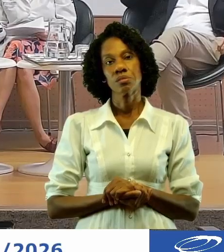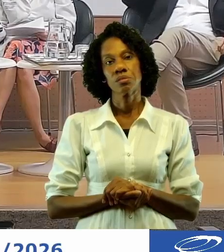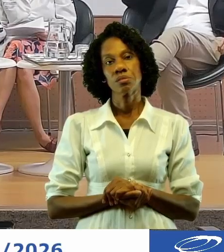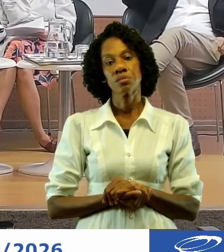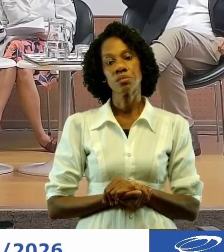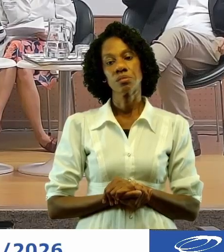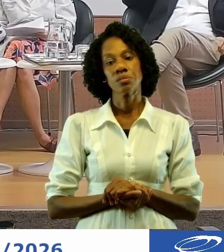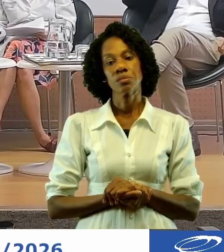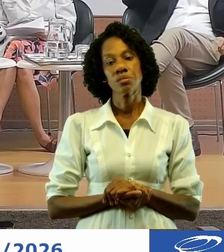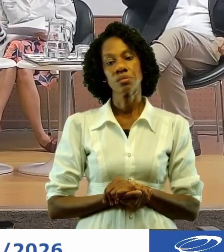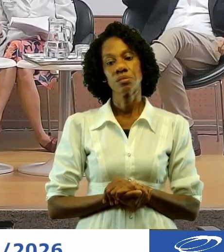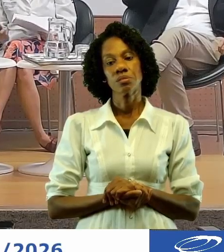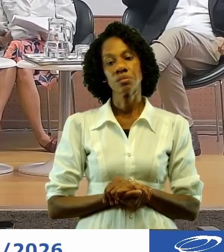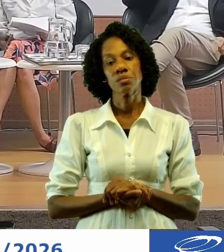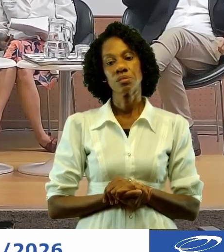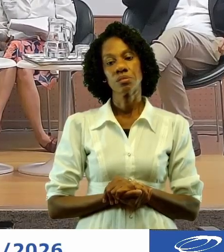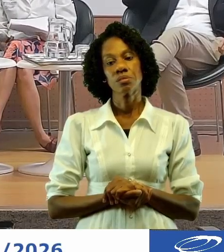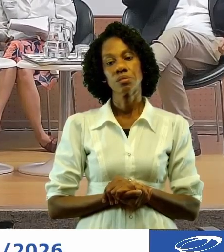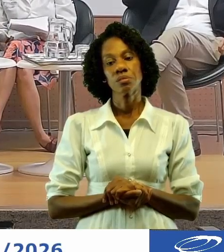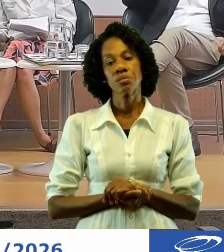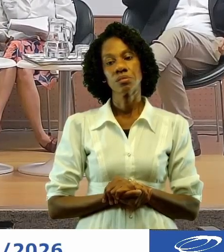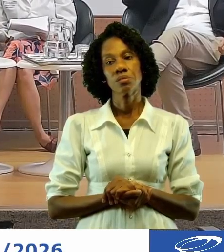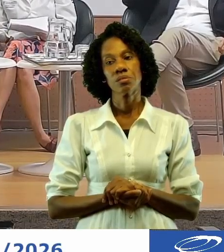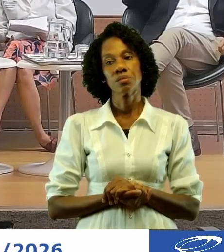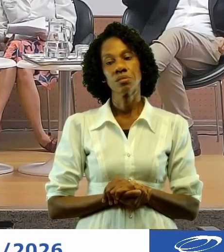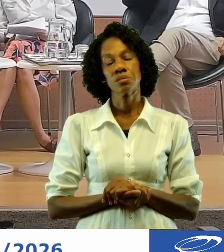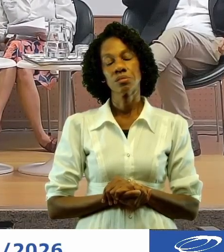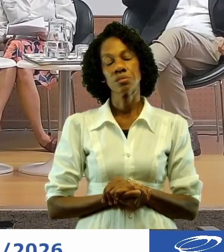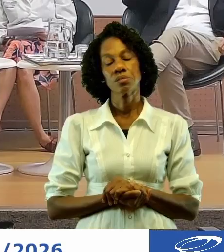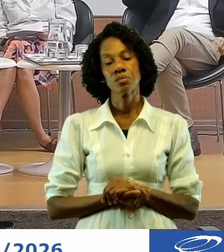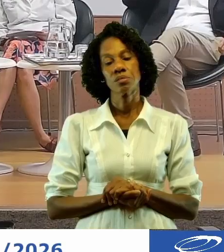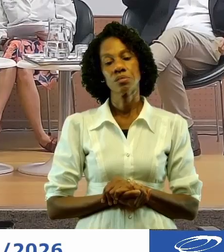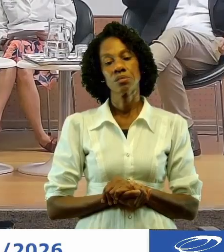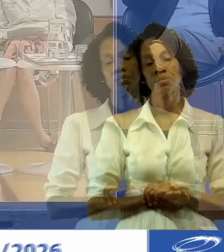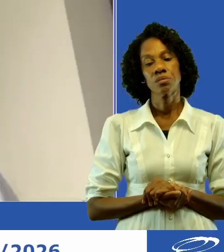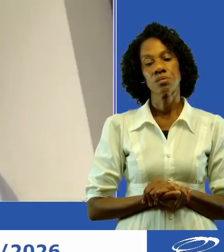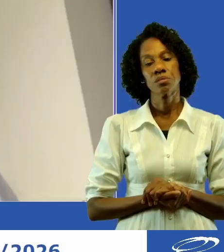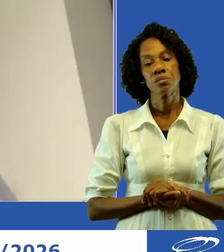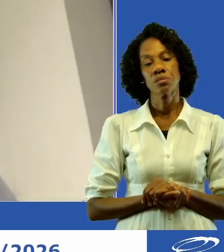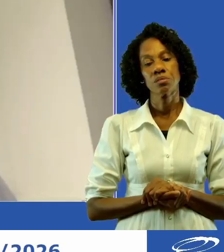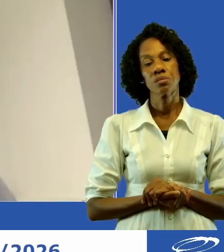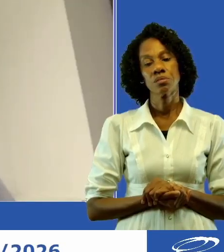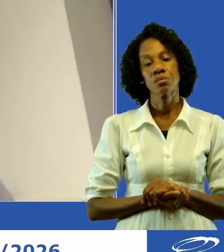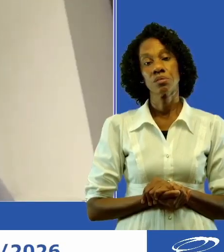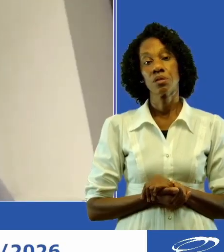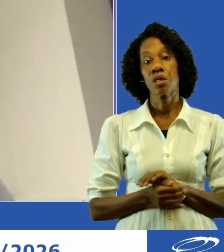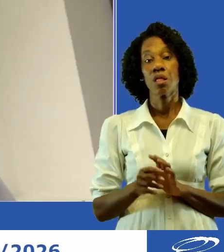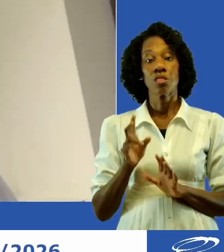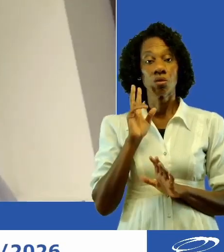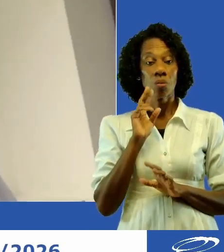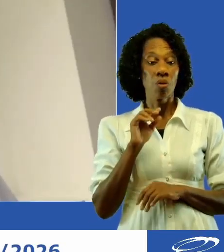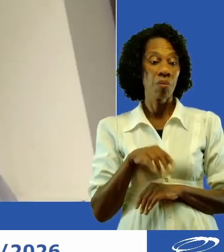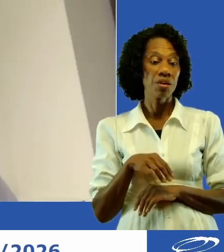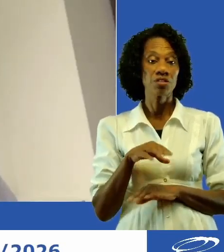Yeah. No, just that the MICs normally are 0.25. Ok, normalmente a concentração